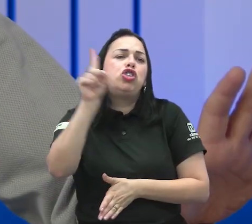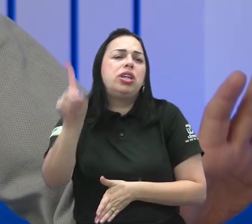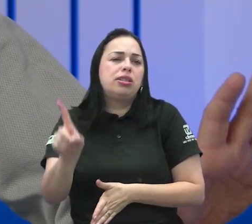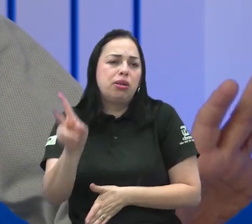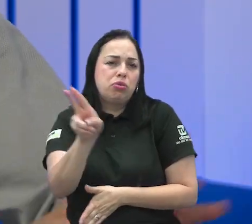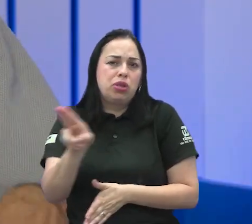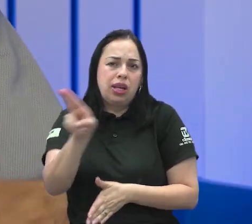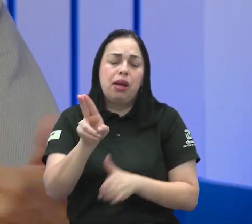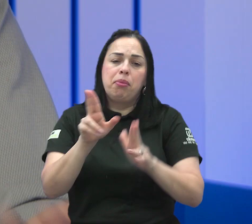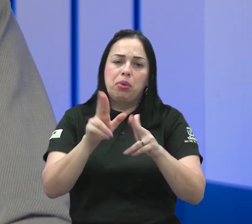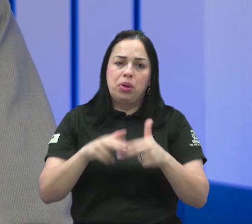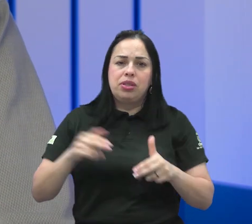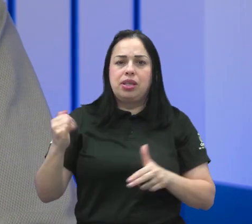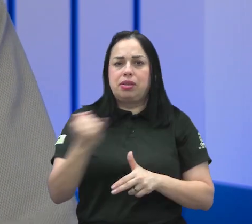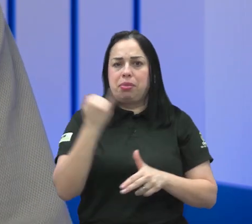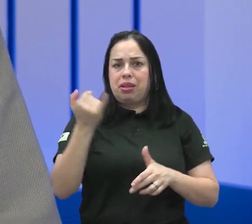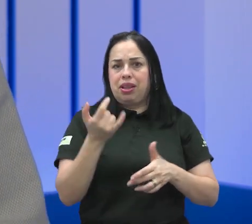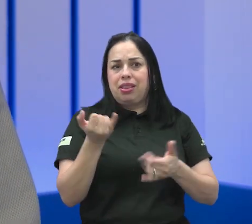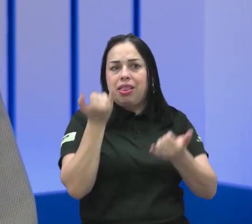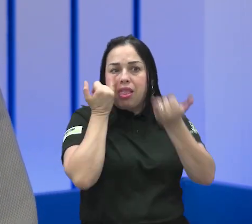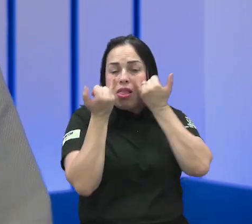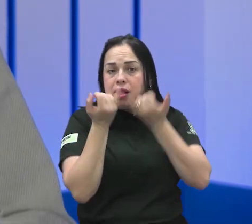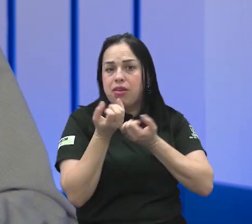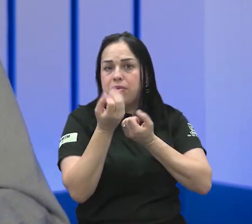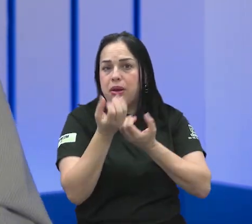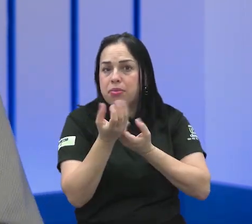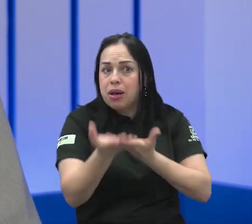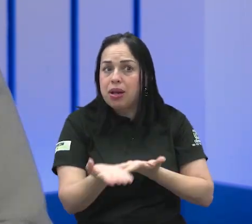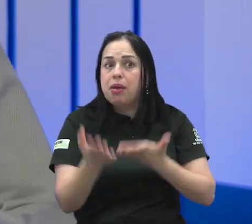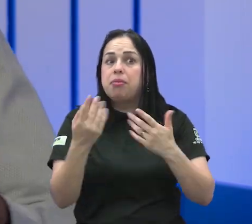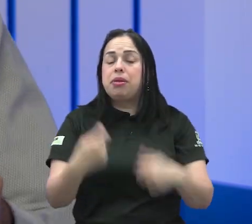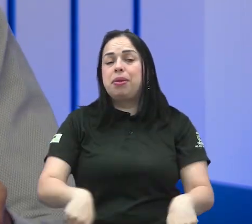5 dias e acaba desperdiçando. Por isso que é importante as